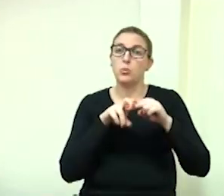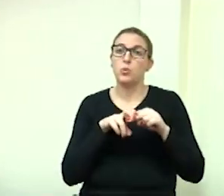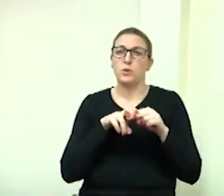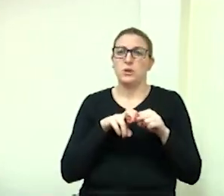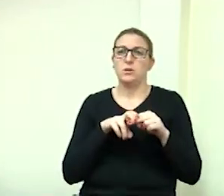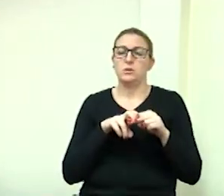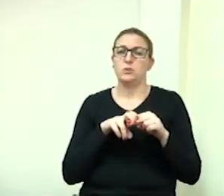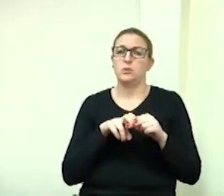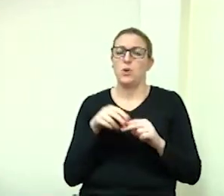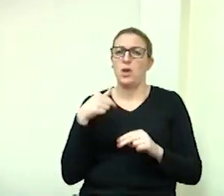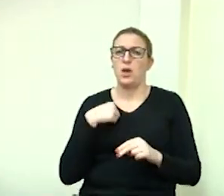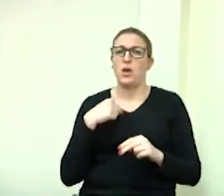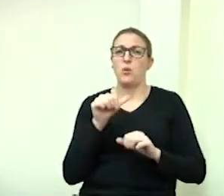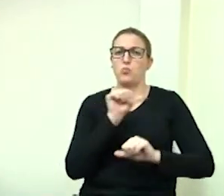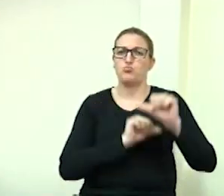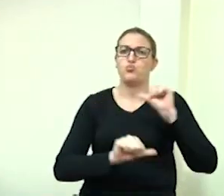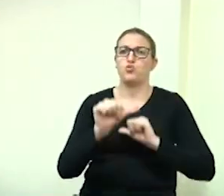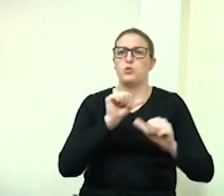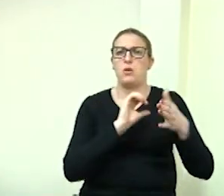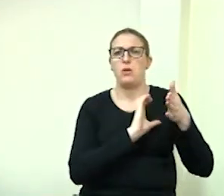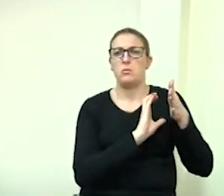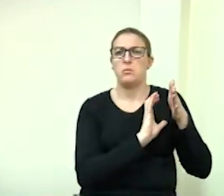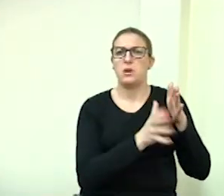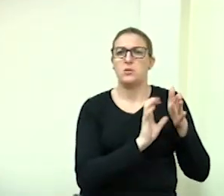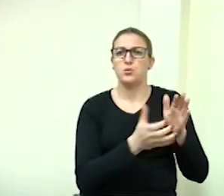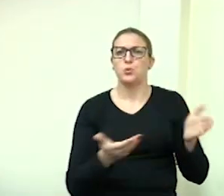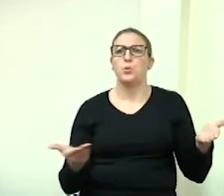que eu fui para os progressistas